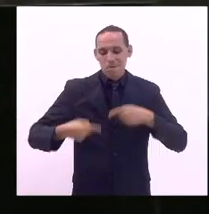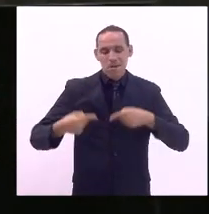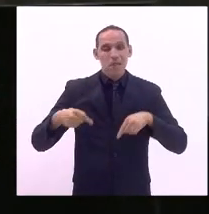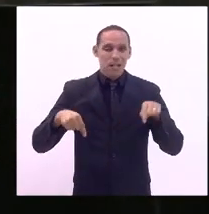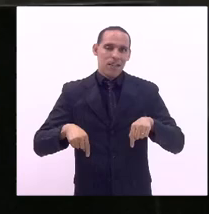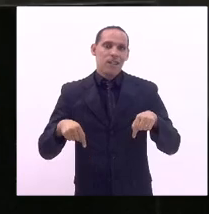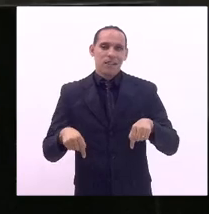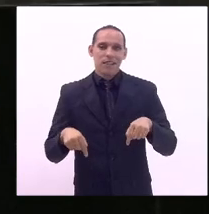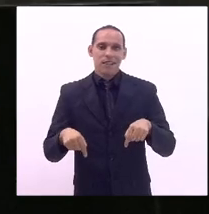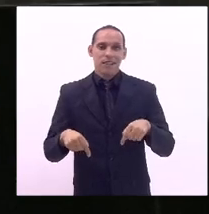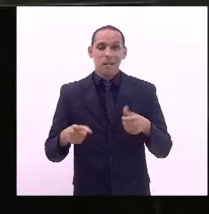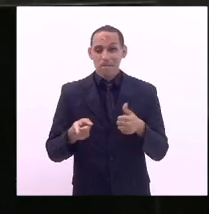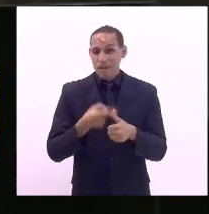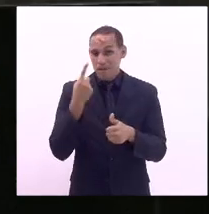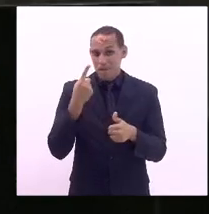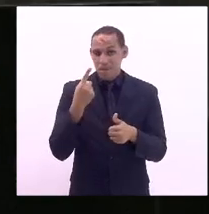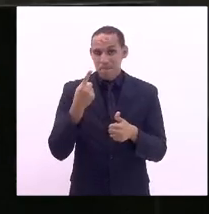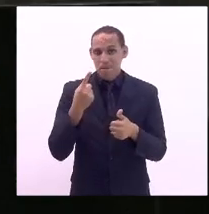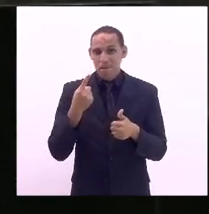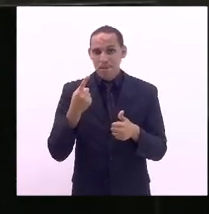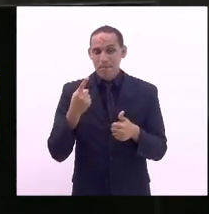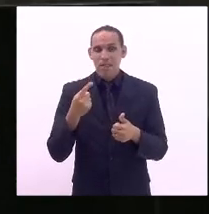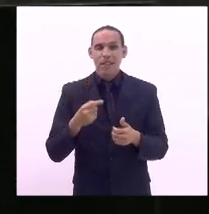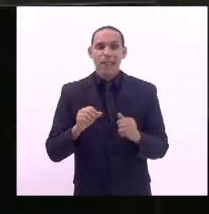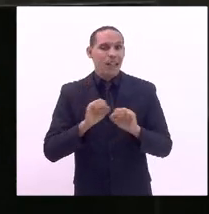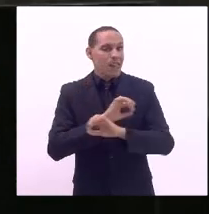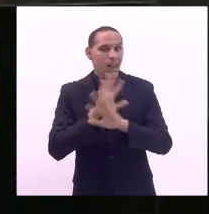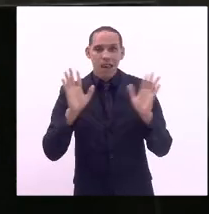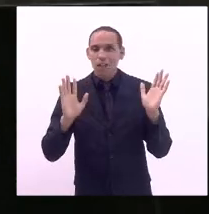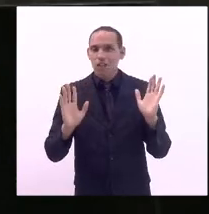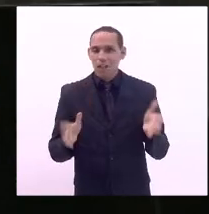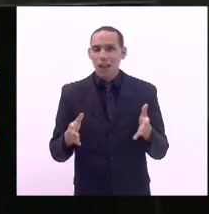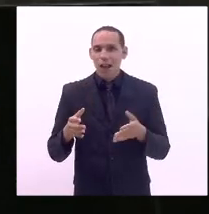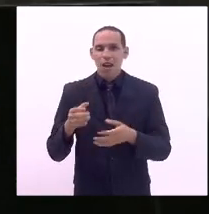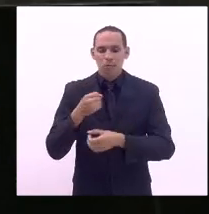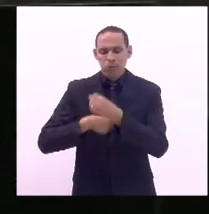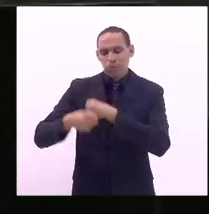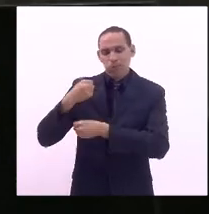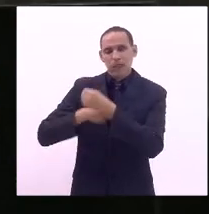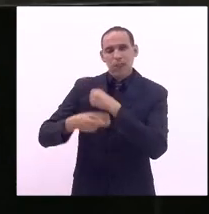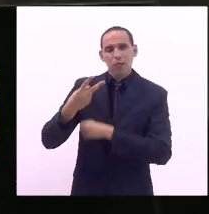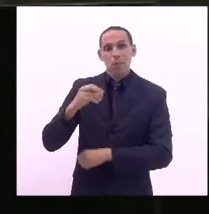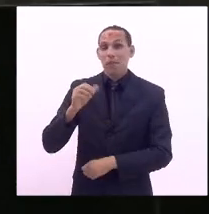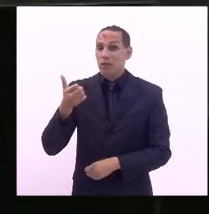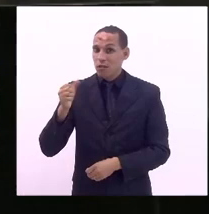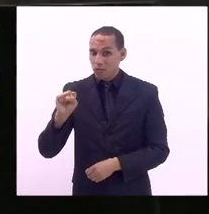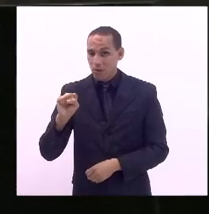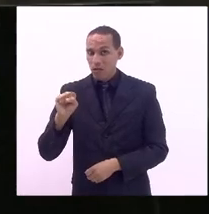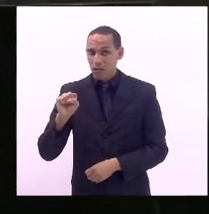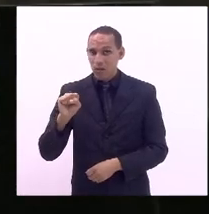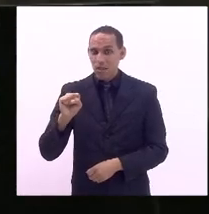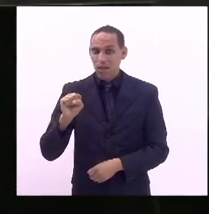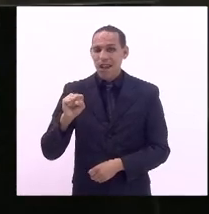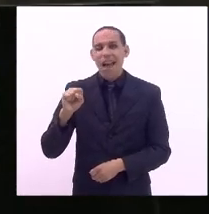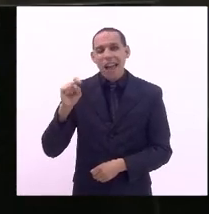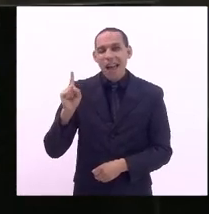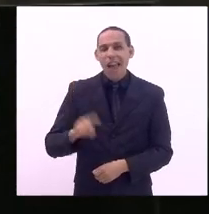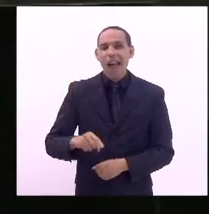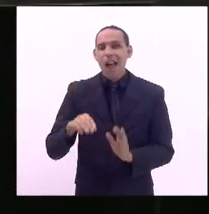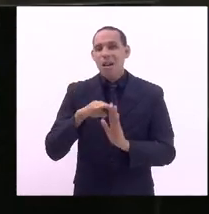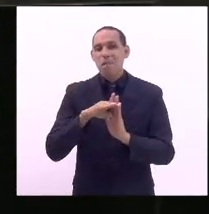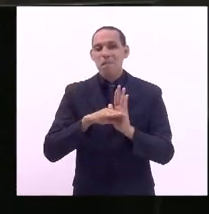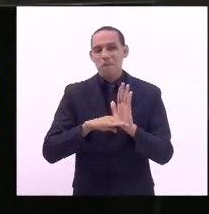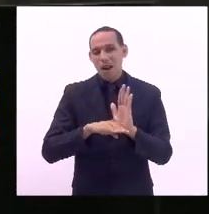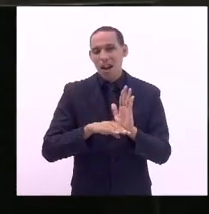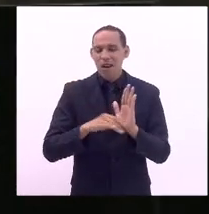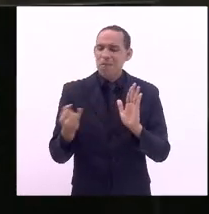hoje. Primeiro, que já foi deixado claro que em 2018 essa, se não for uma das pautas